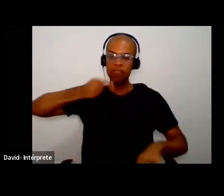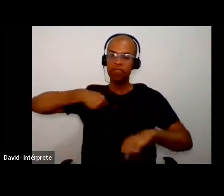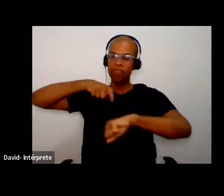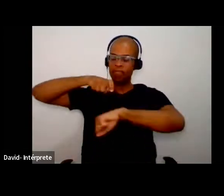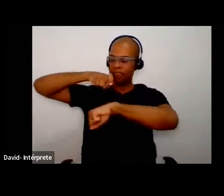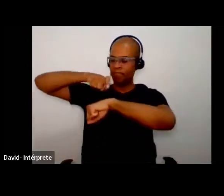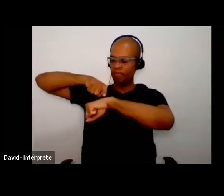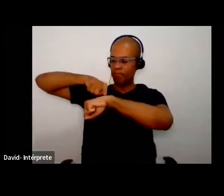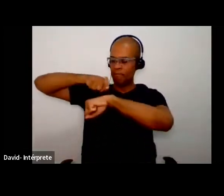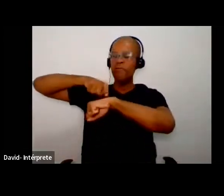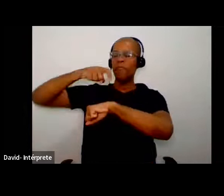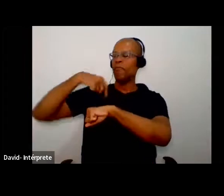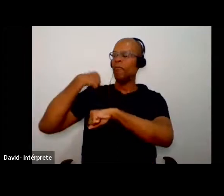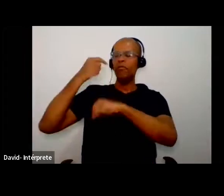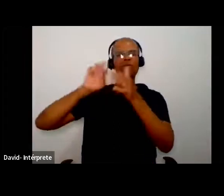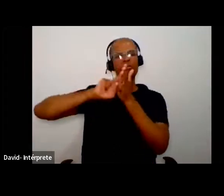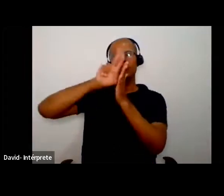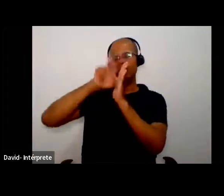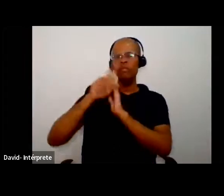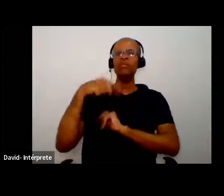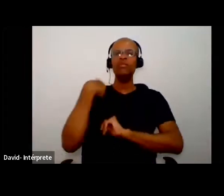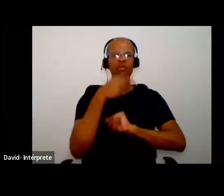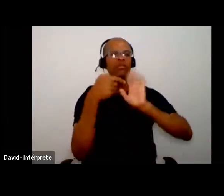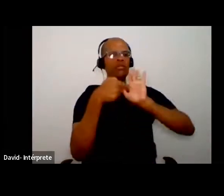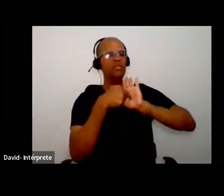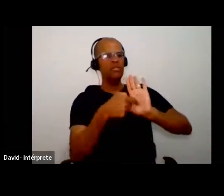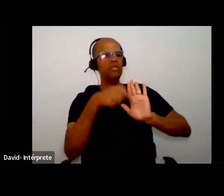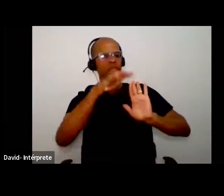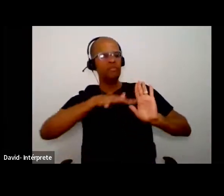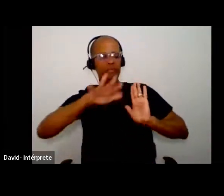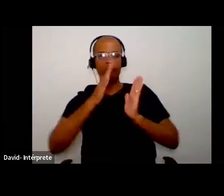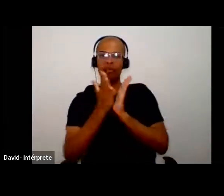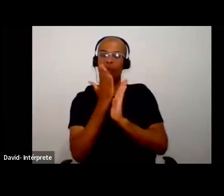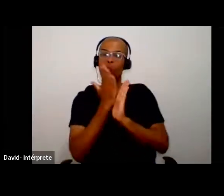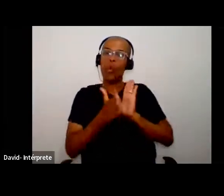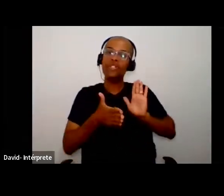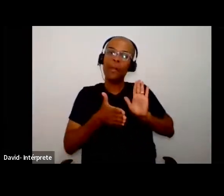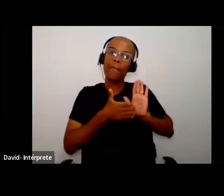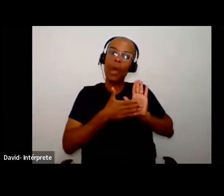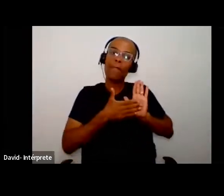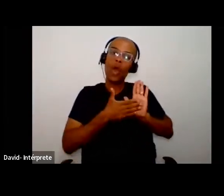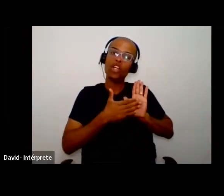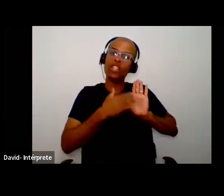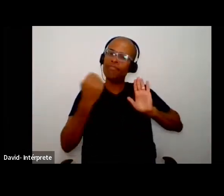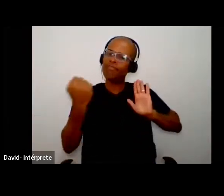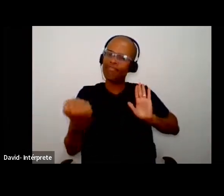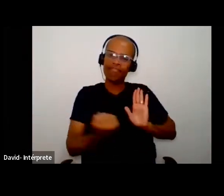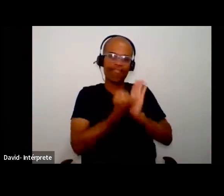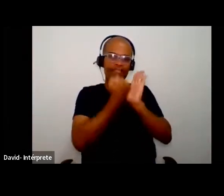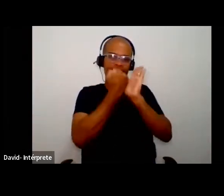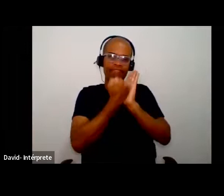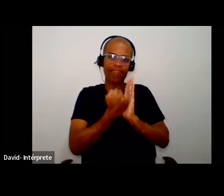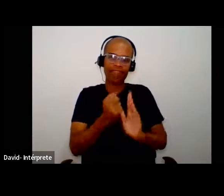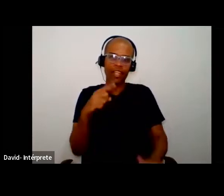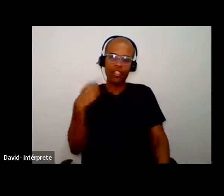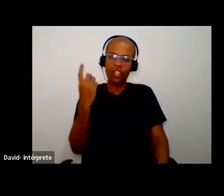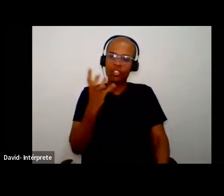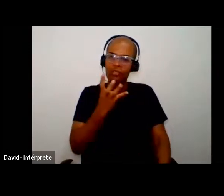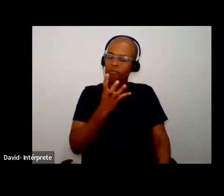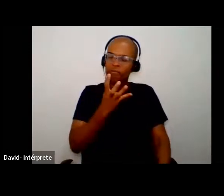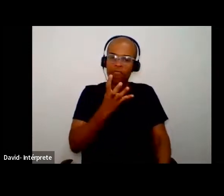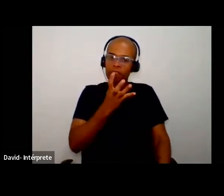em que a gente apresenta propostas que marcam a nossa indignação frente